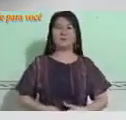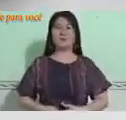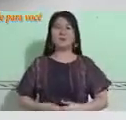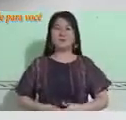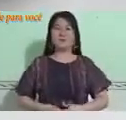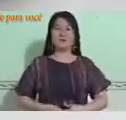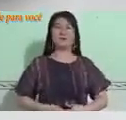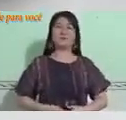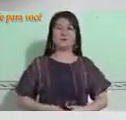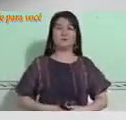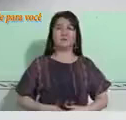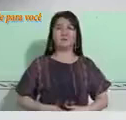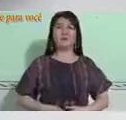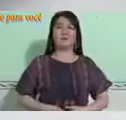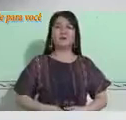avaliação.